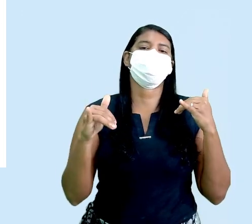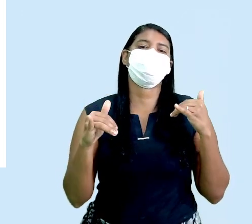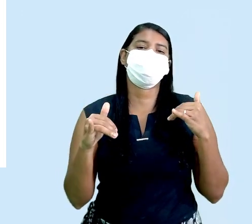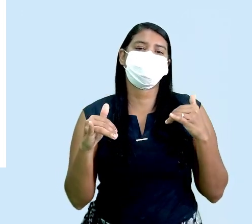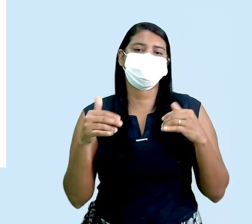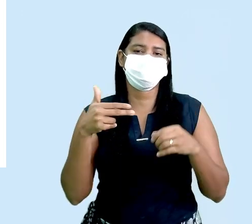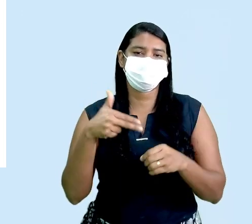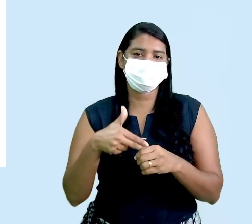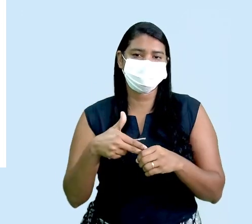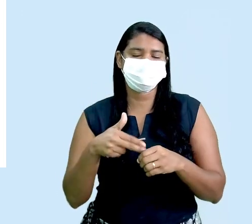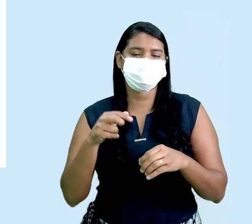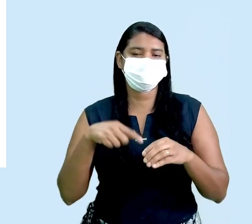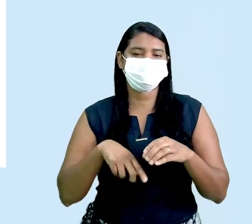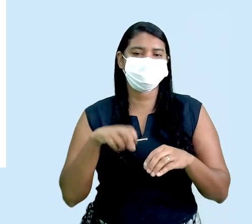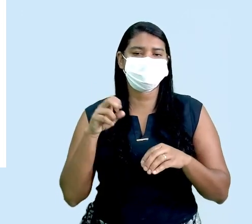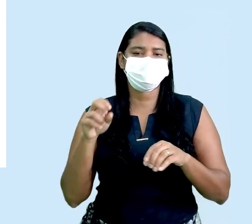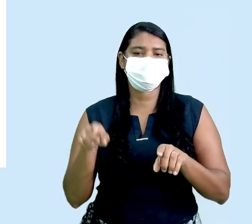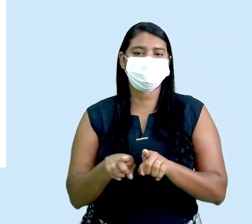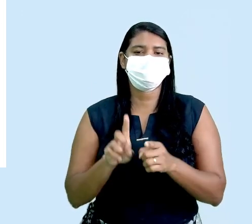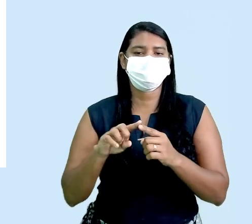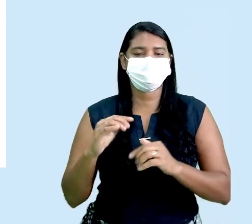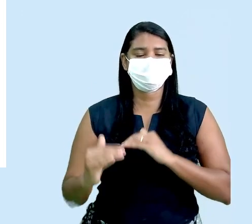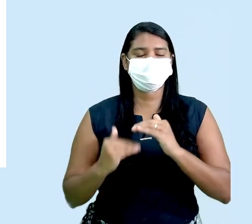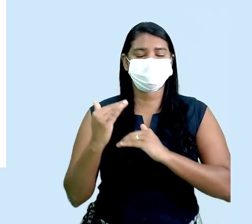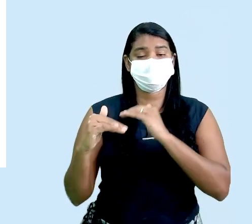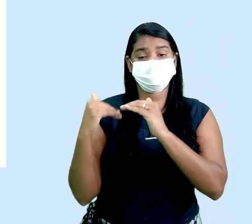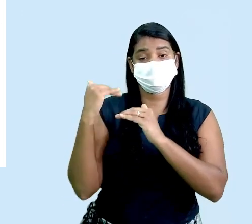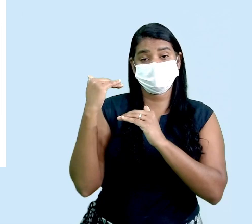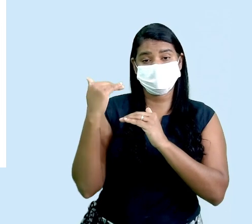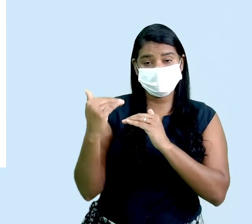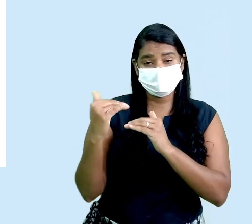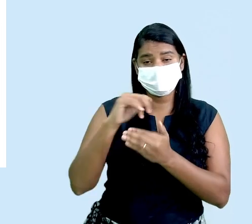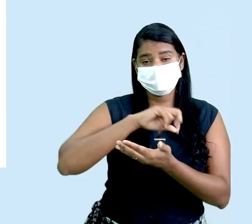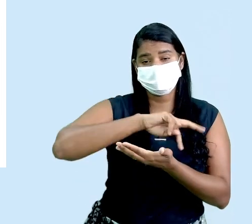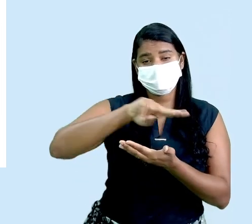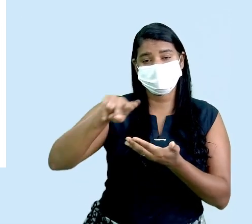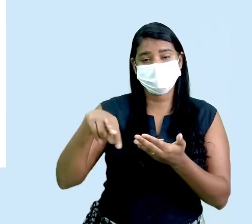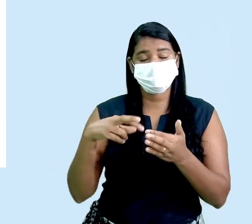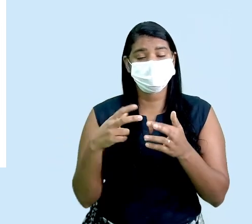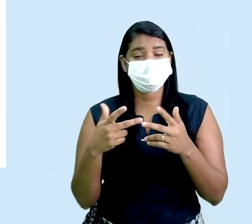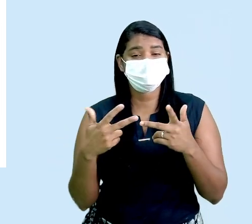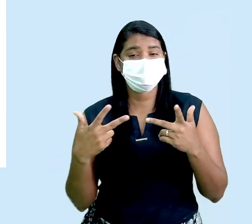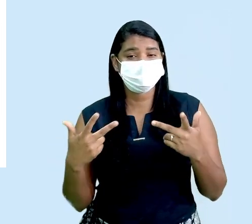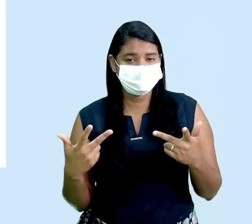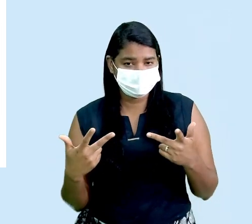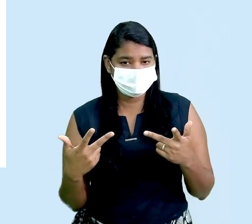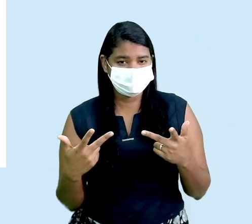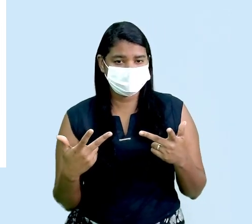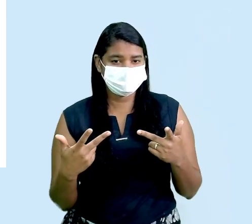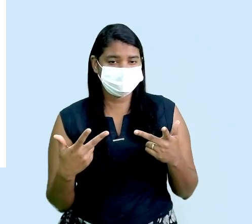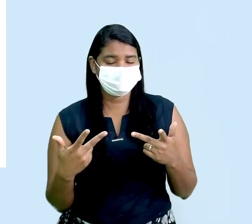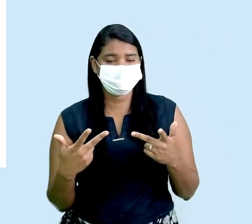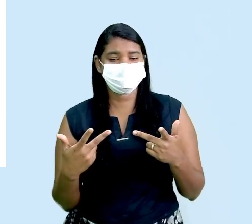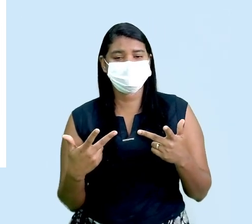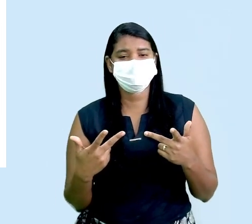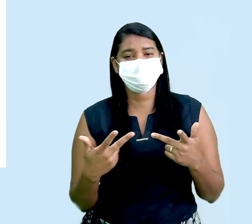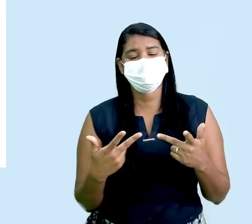combustíveis fósseis. Então você vai ter o desenvolvimento de uma série de elementos, desde mobiliário